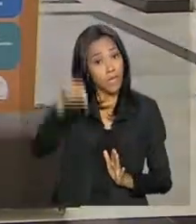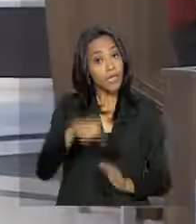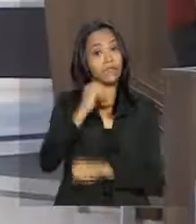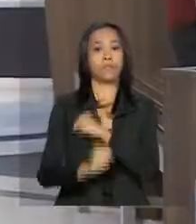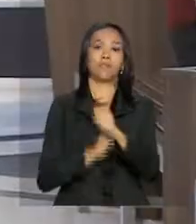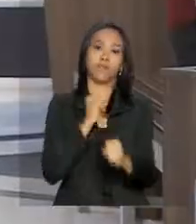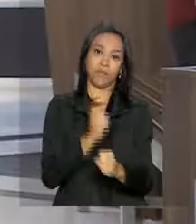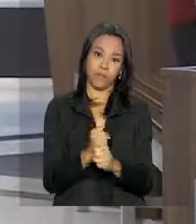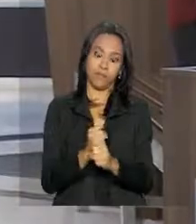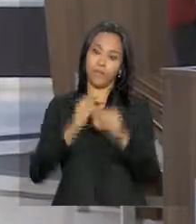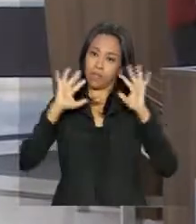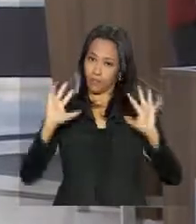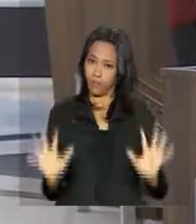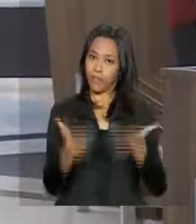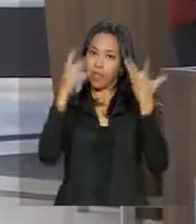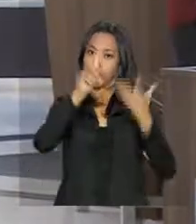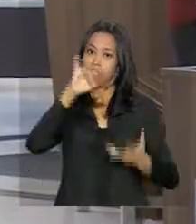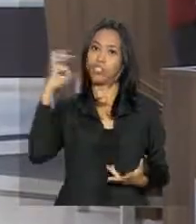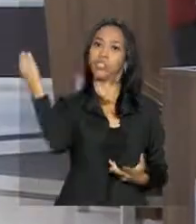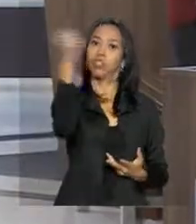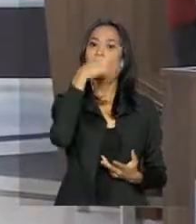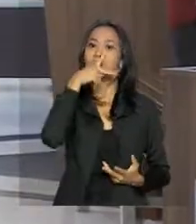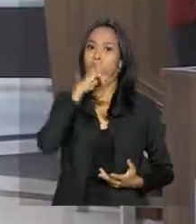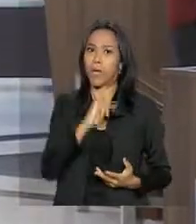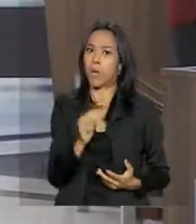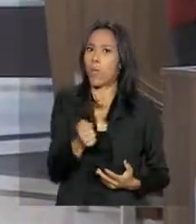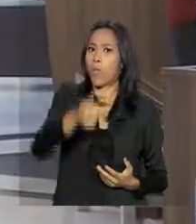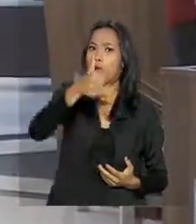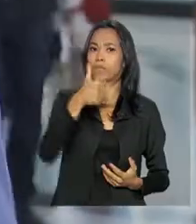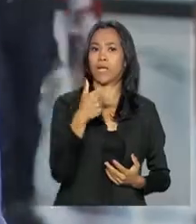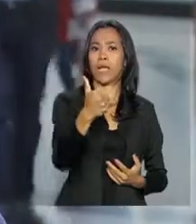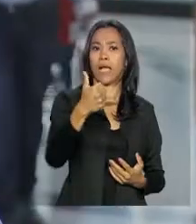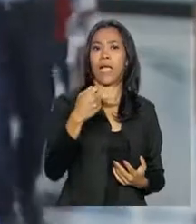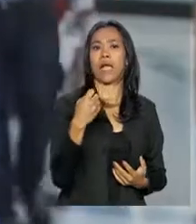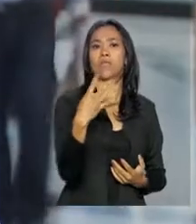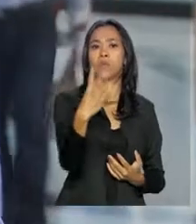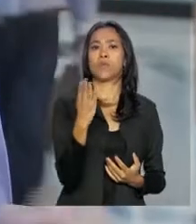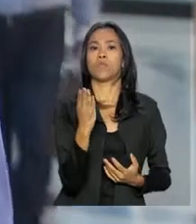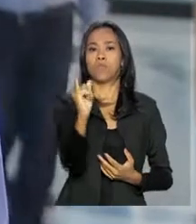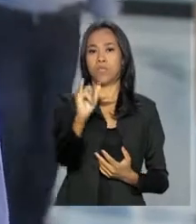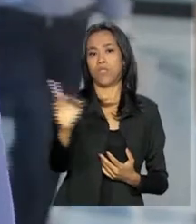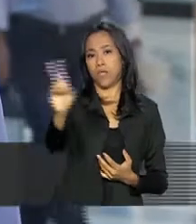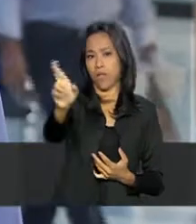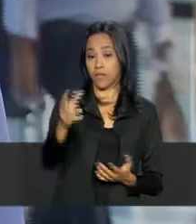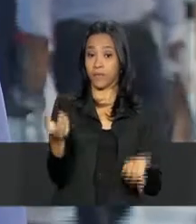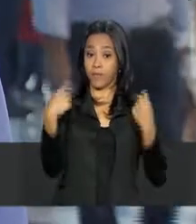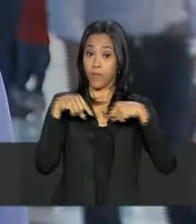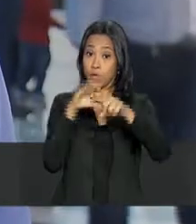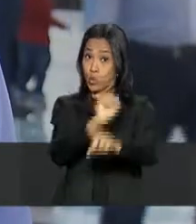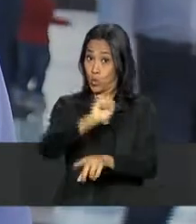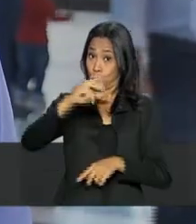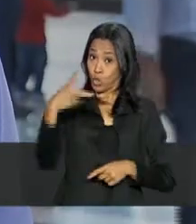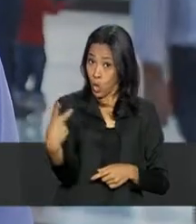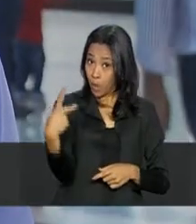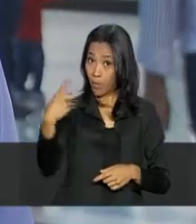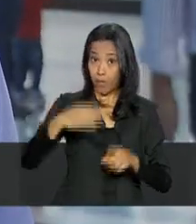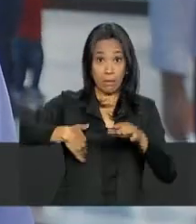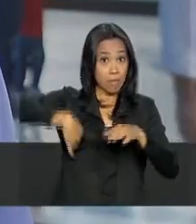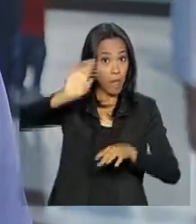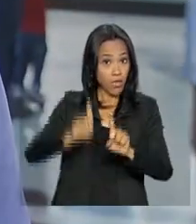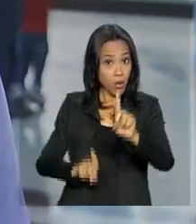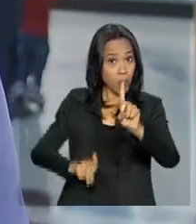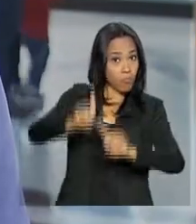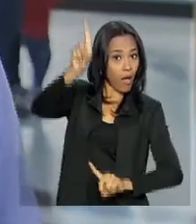deve movimentar quase 14 bilhões de reais os shoppings continuam líderes de vendas em todas as datas